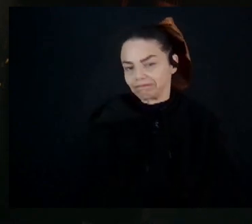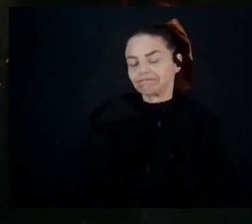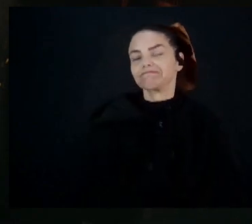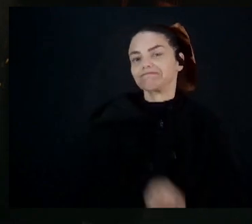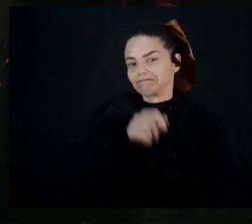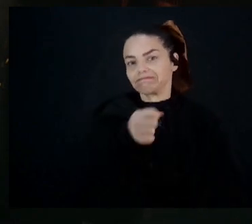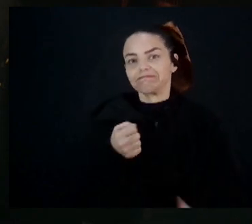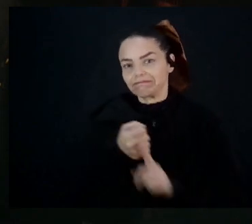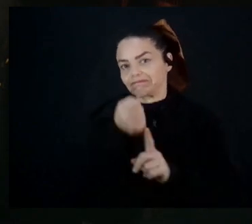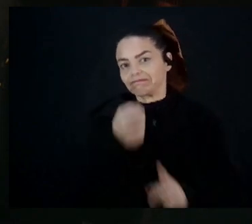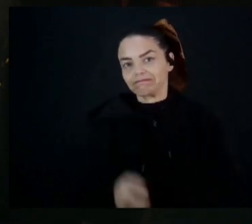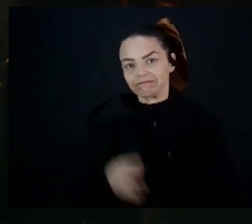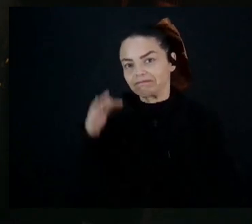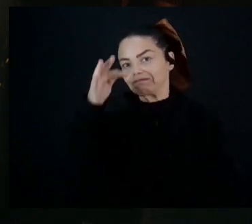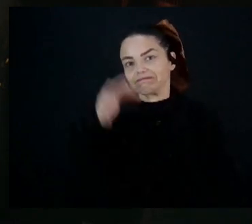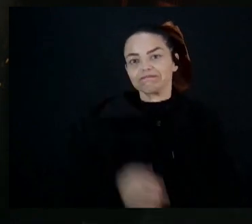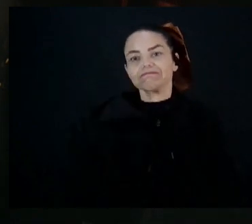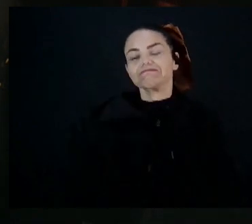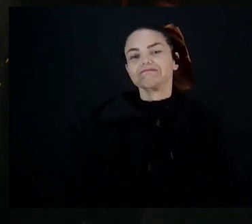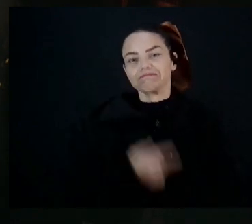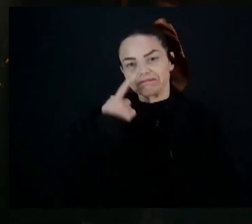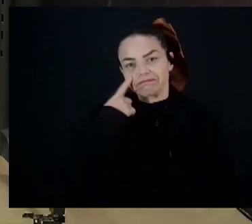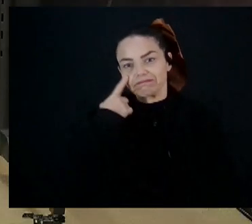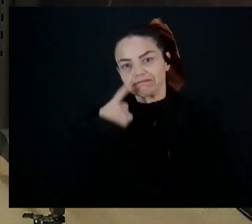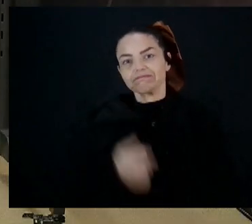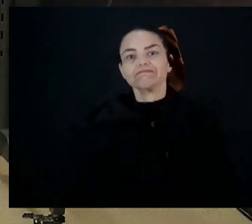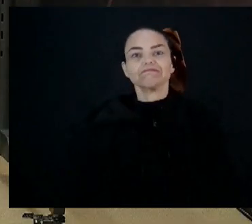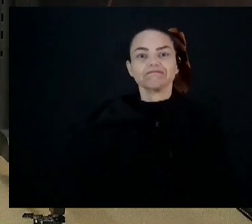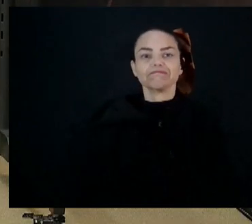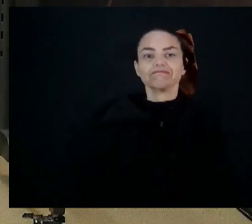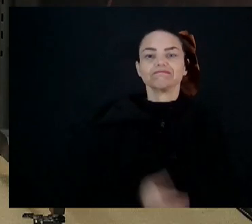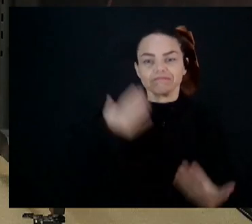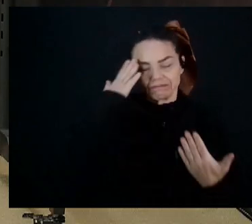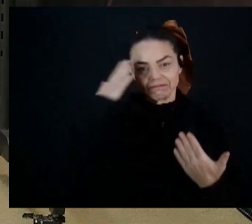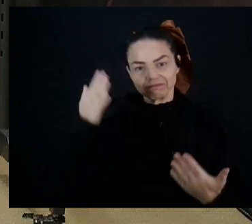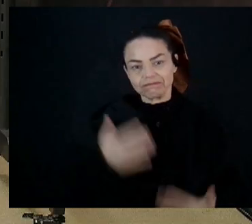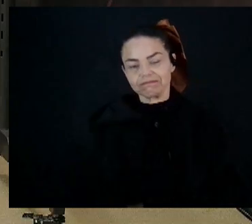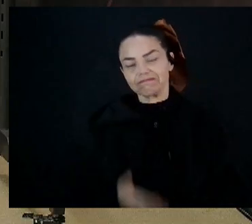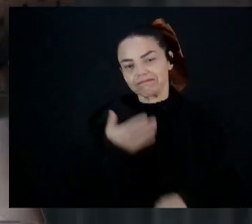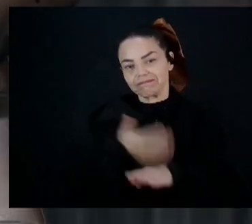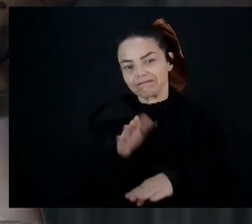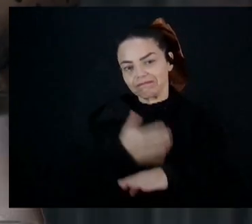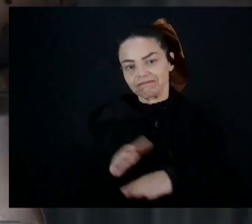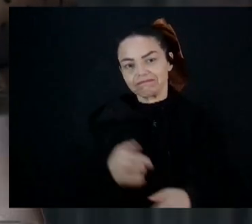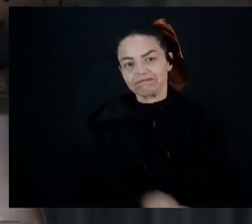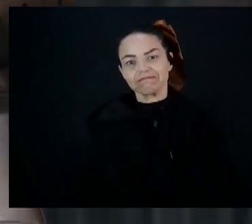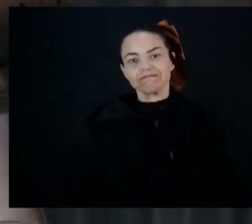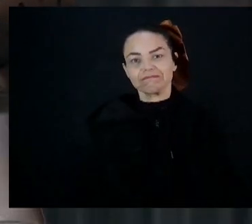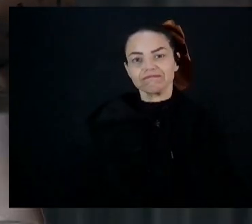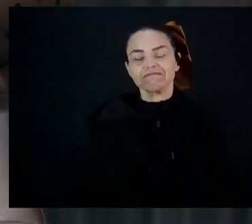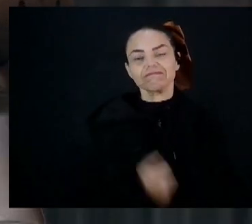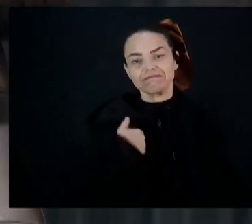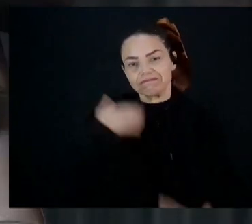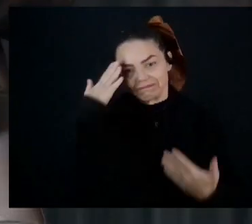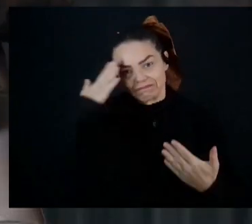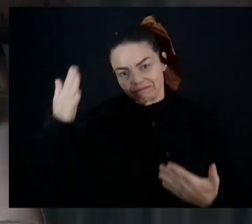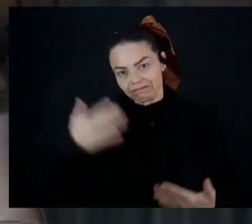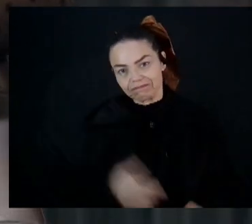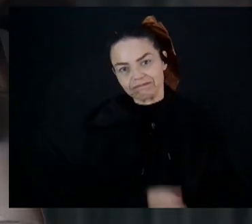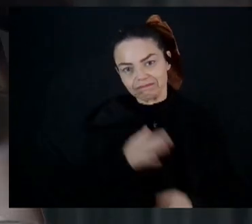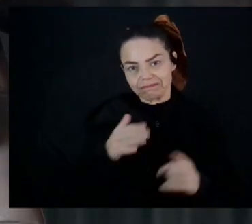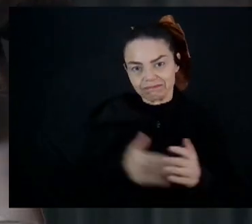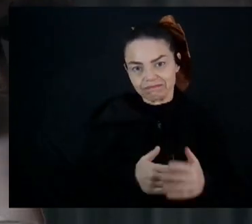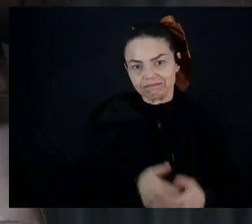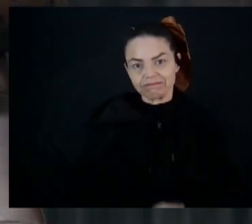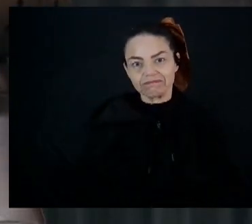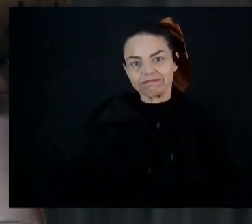grande lá na frente, como a gente já viu aqui hoje no programa. Muito obrigada pela sua participação, viu? Eu que agradeço a todos que participaram